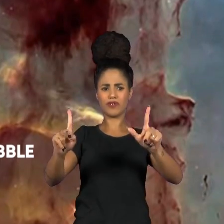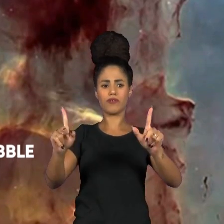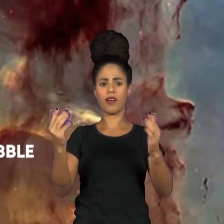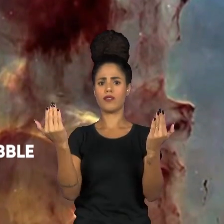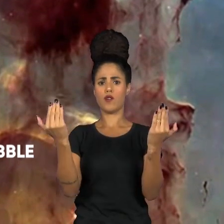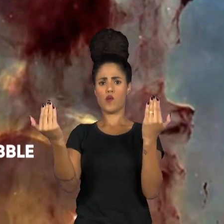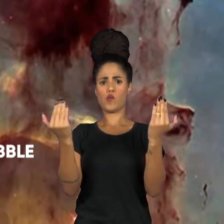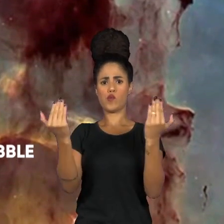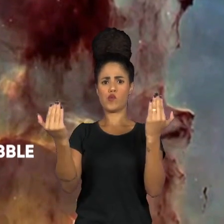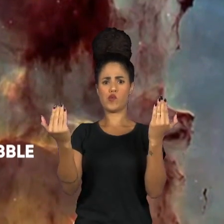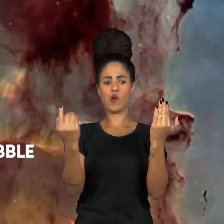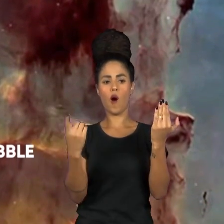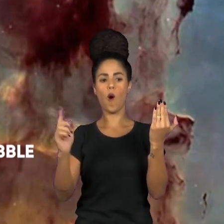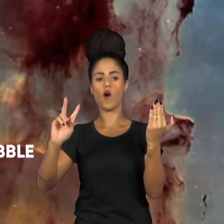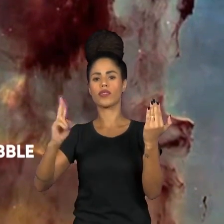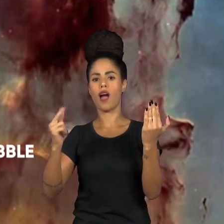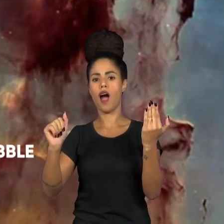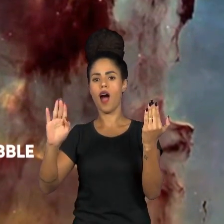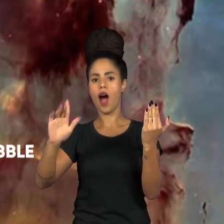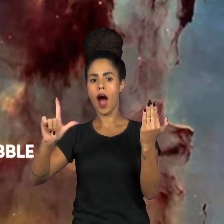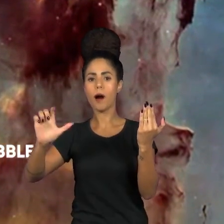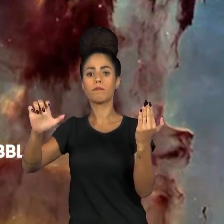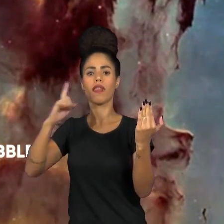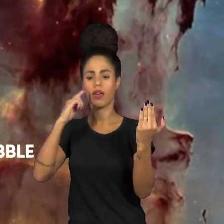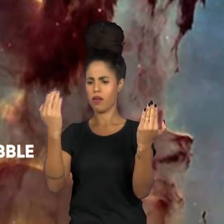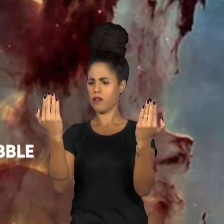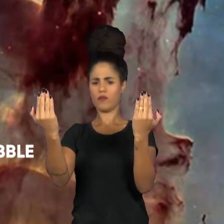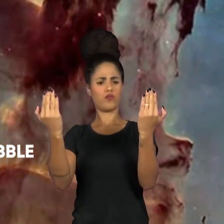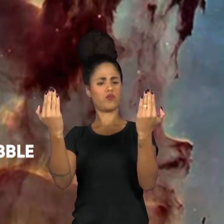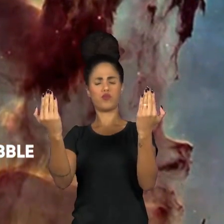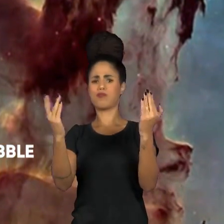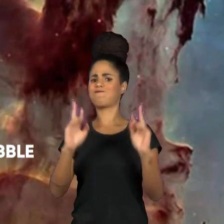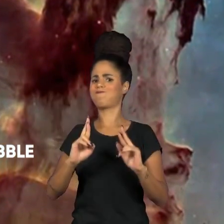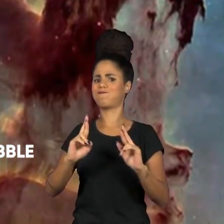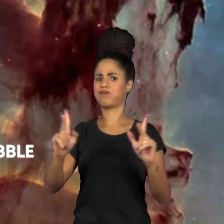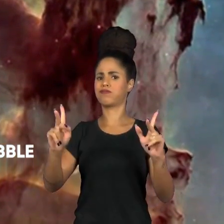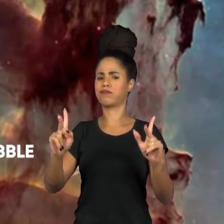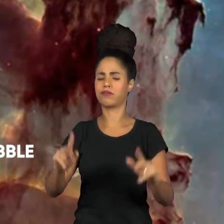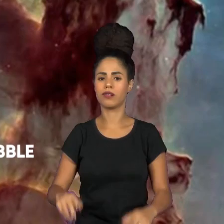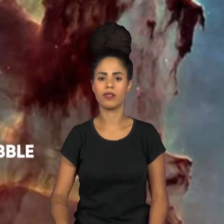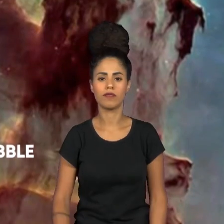Basta comparar a nebulosa de Águia, vista pelos dois.